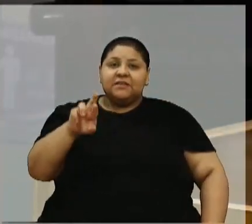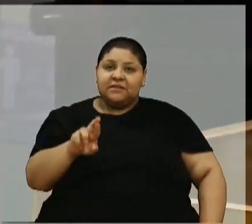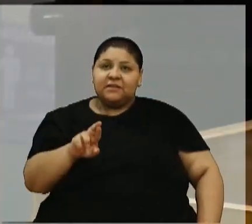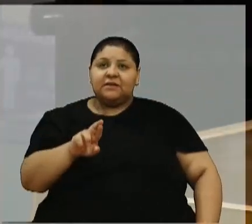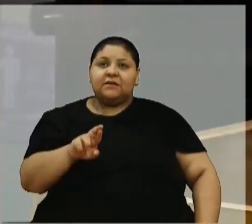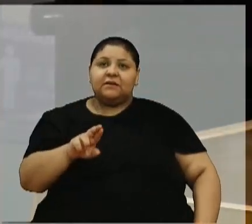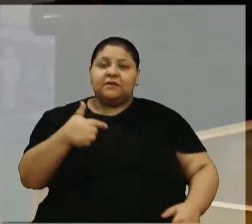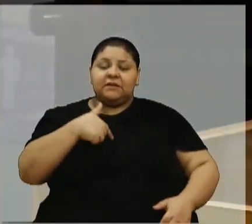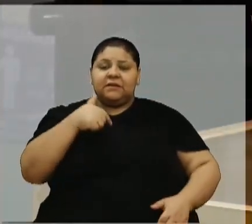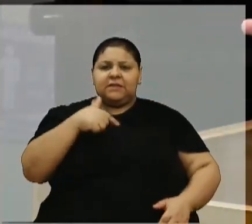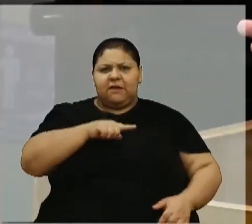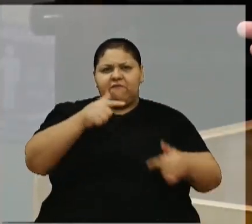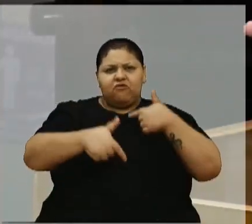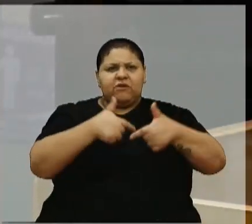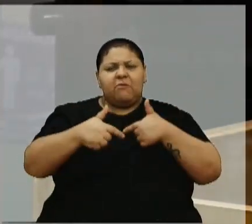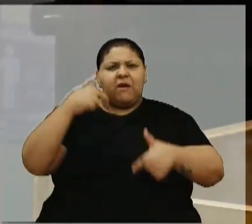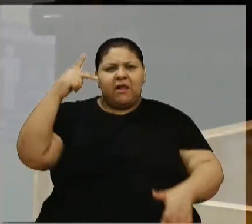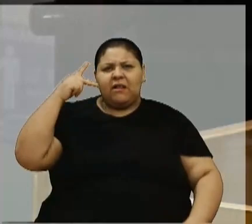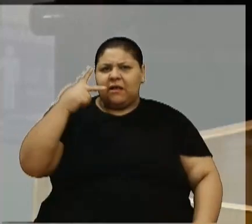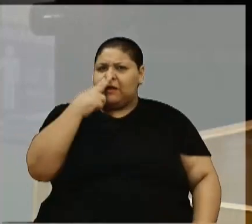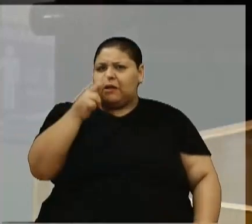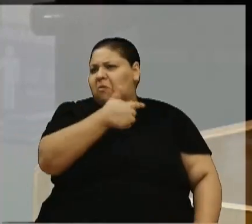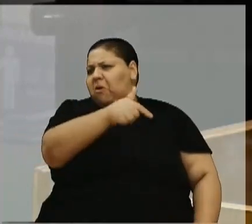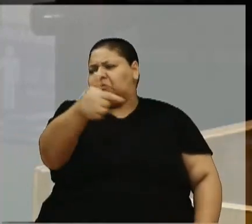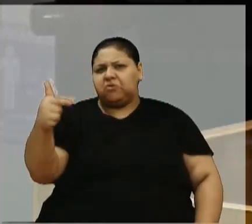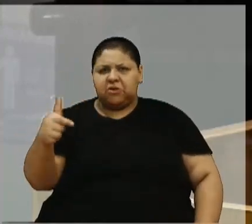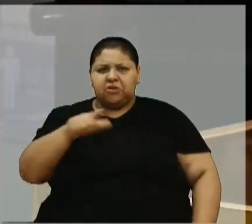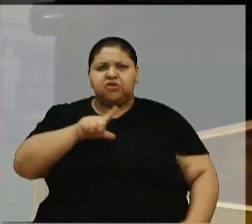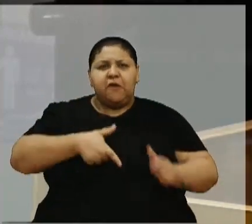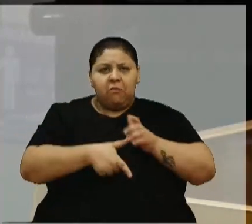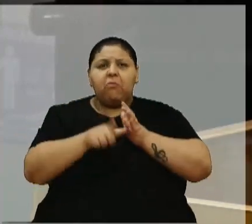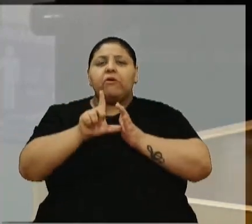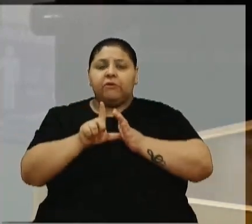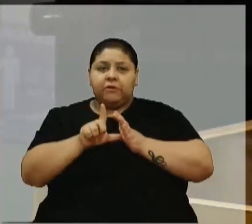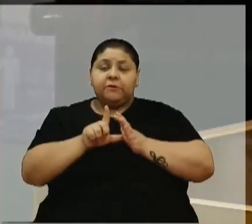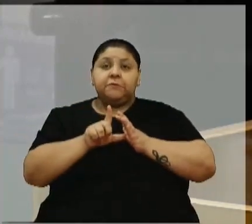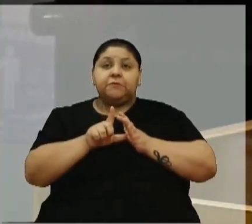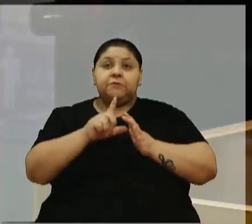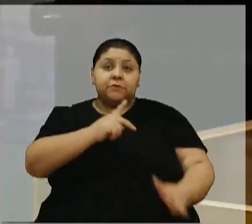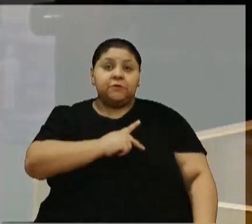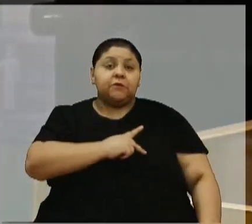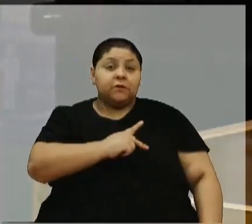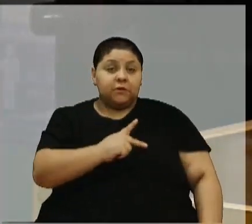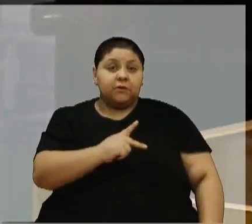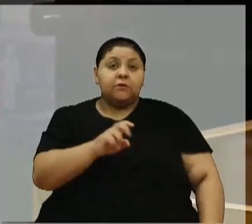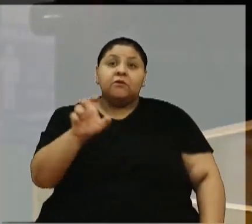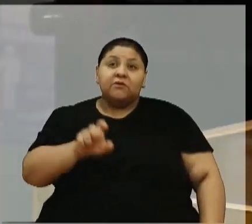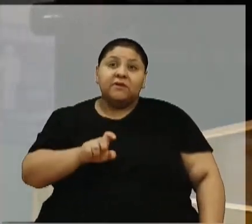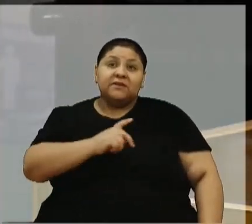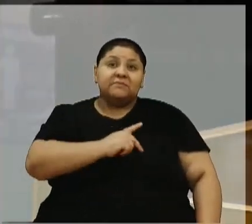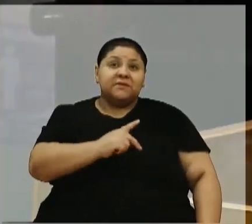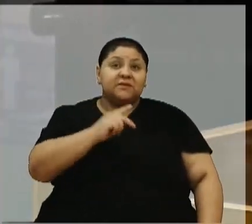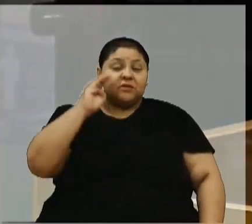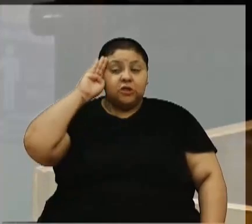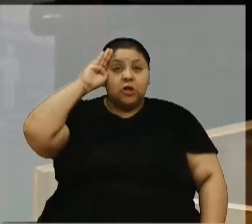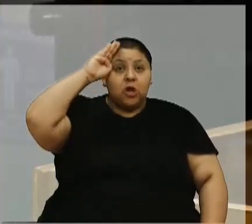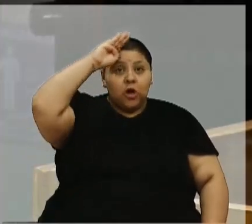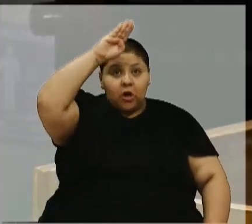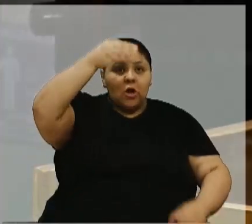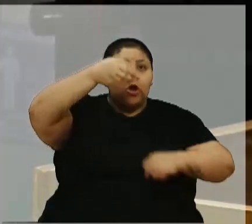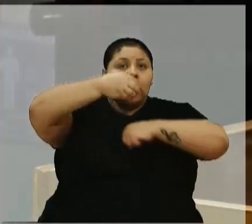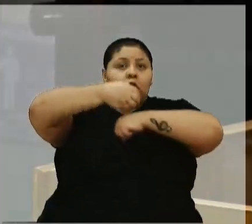como vários outros ministros tiveram anteriormente. O ex-presidente Bolsonaro